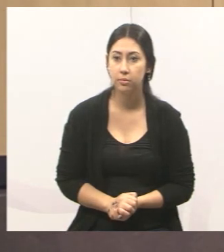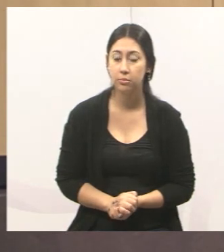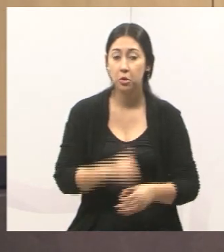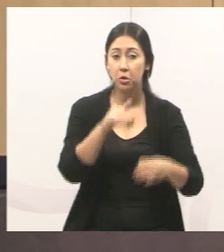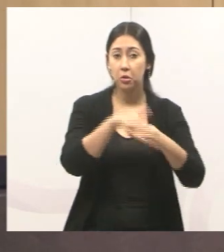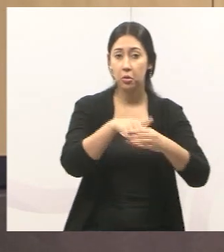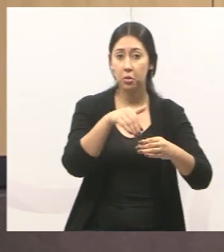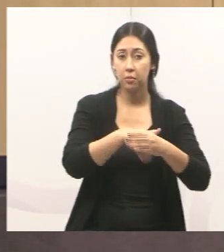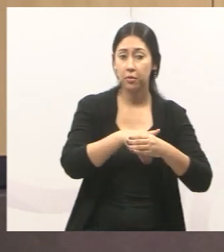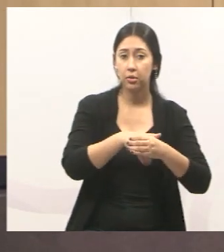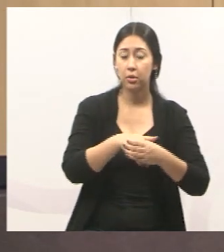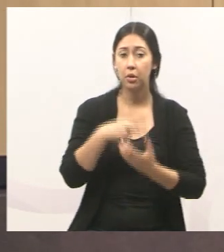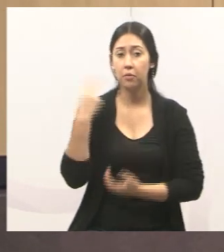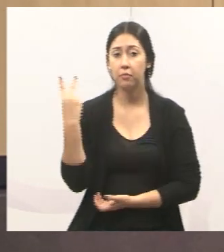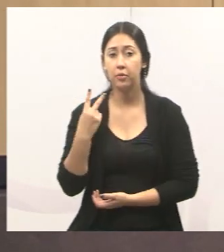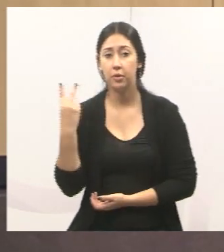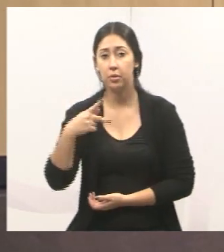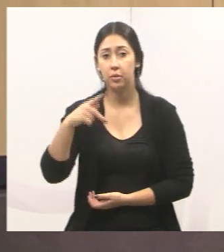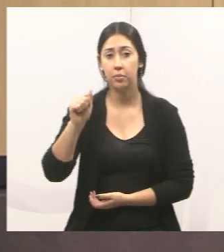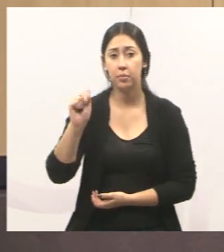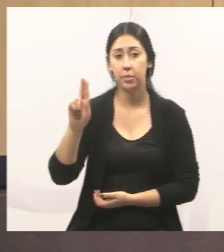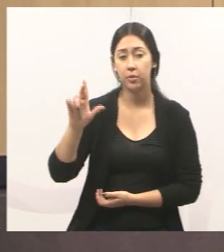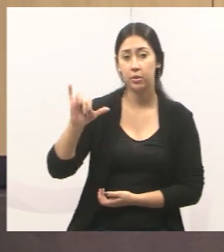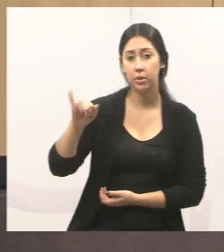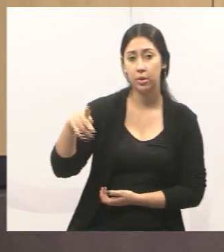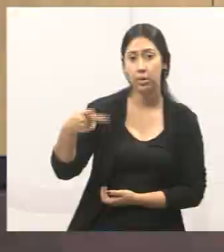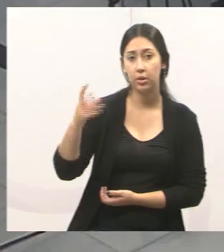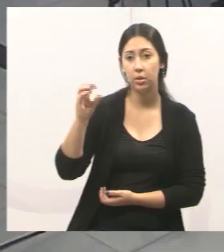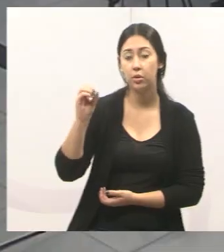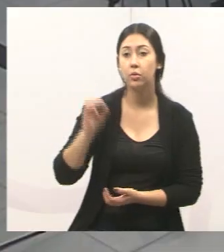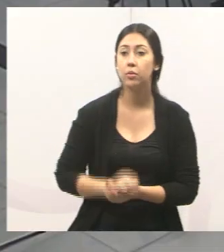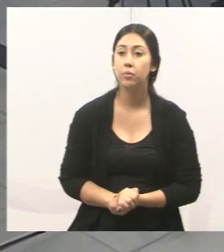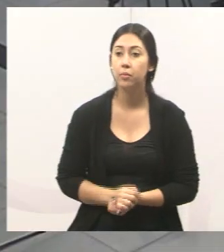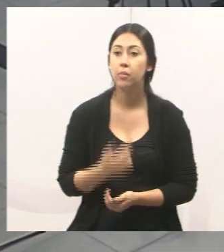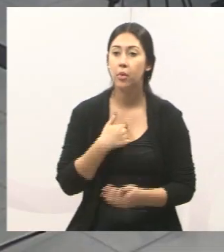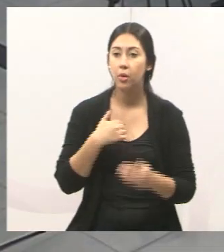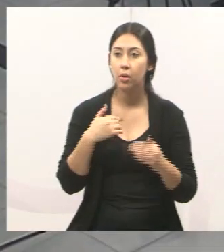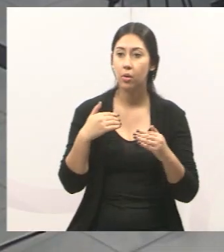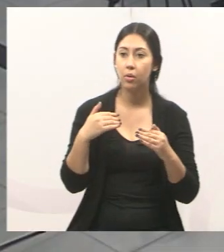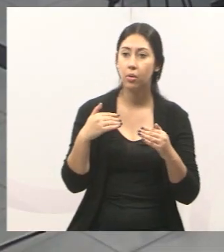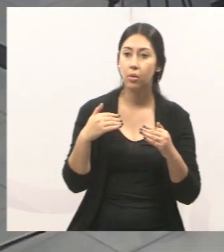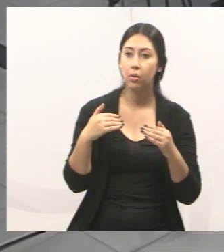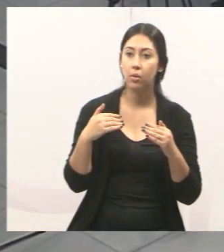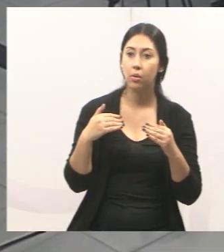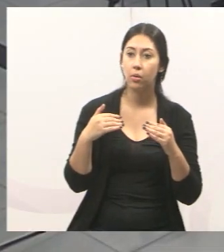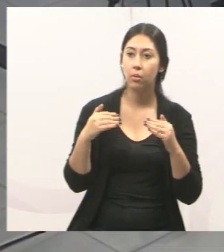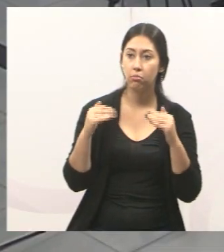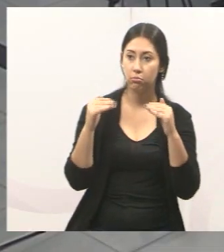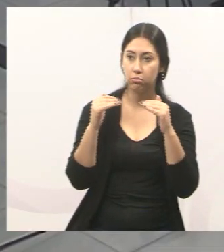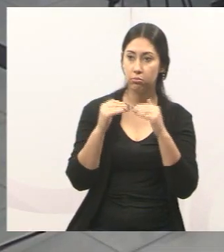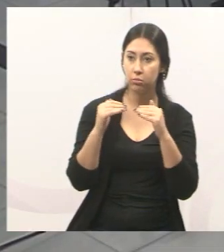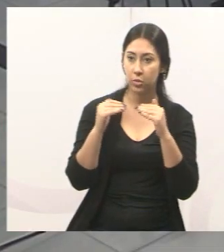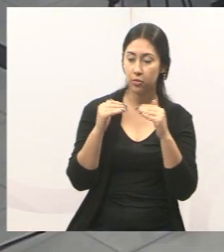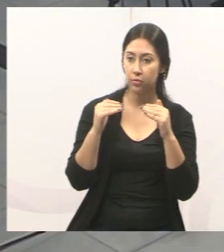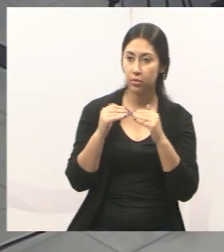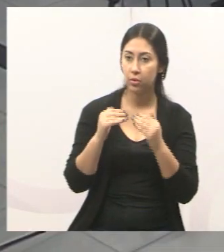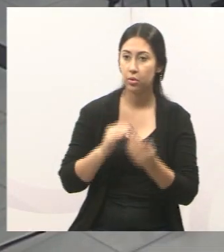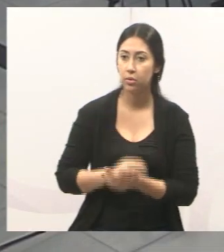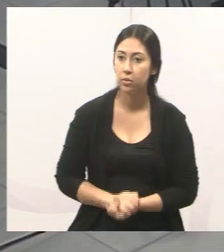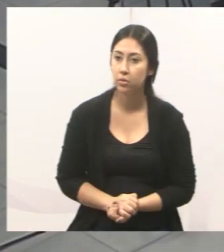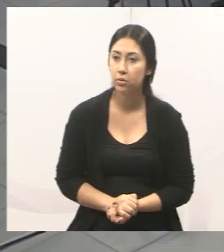Como vota o vereador Paulinho dos Condutores? Favor ao parecer do tribunal.